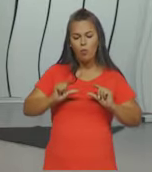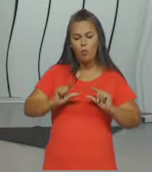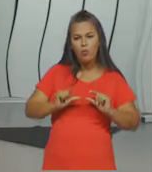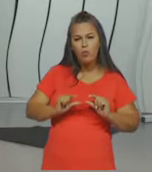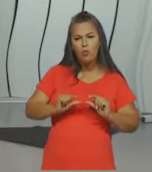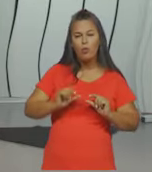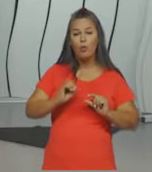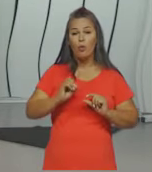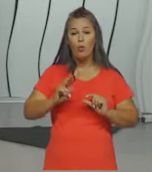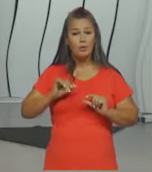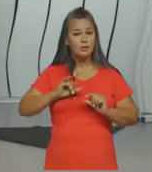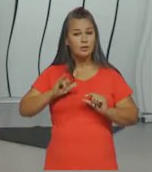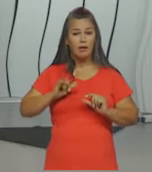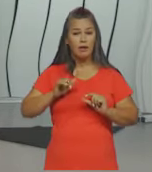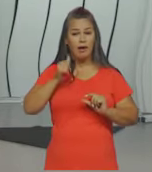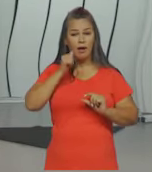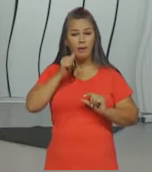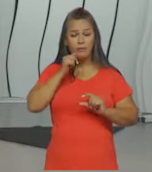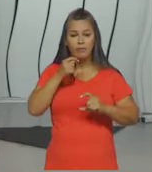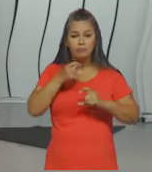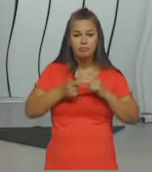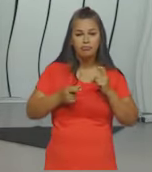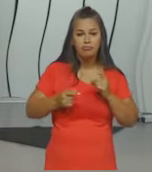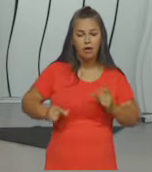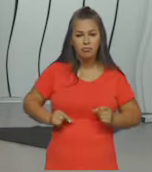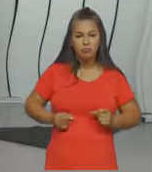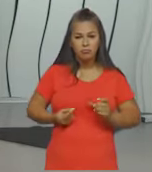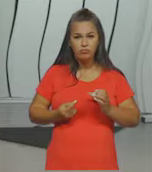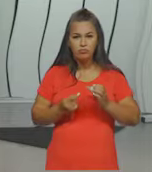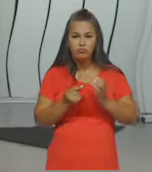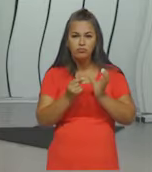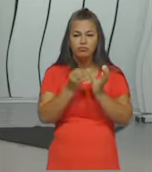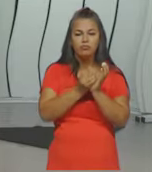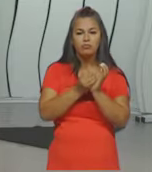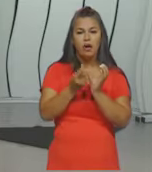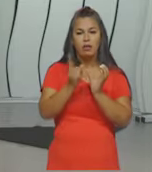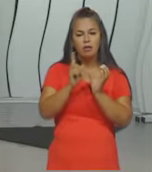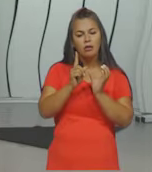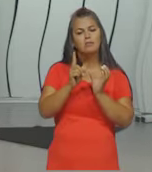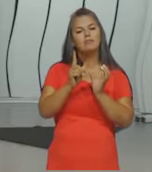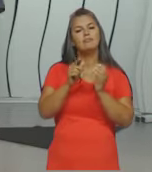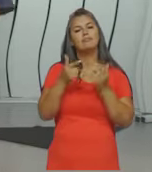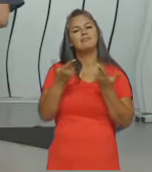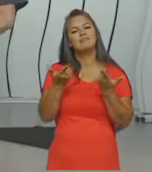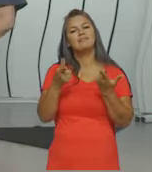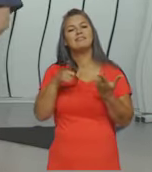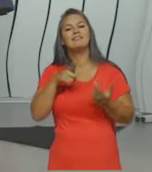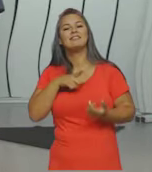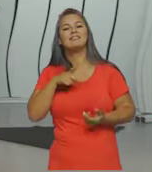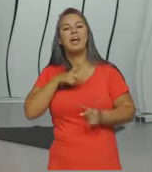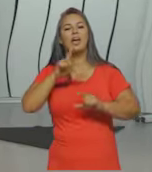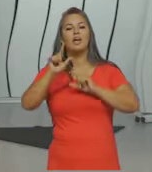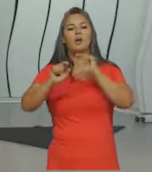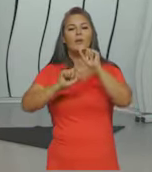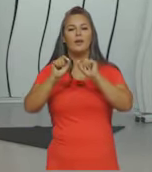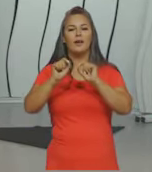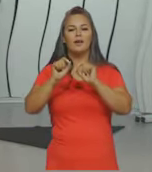essa, né, mudança aí de aumento de hormônio, de nível, queda. Por isso que dá aí diversos